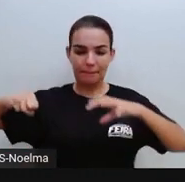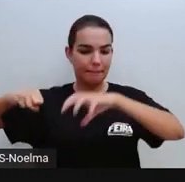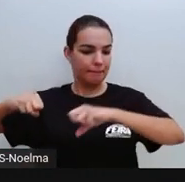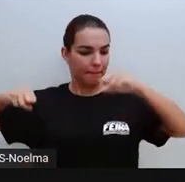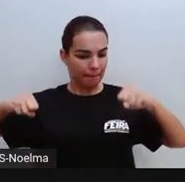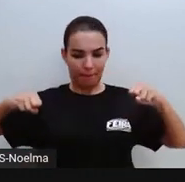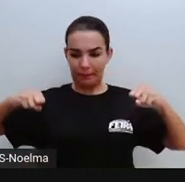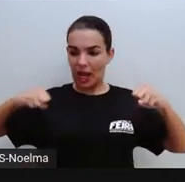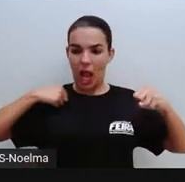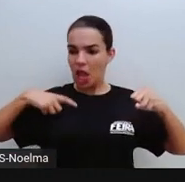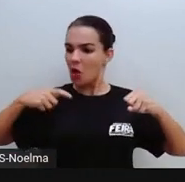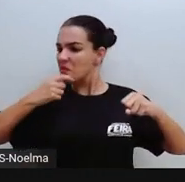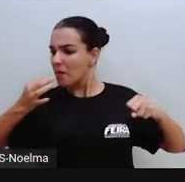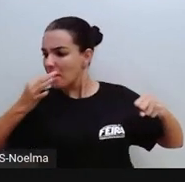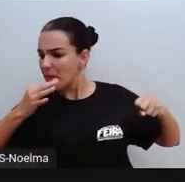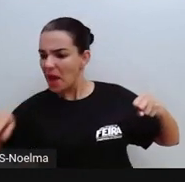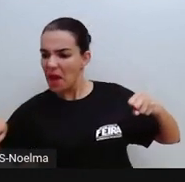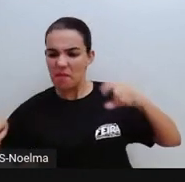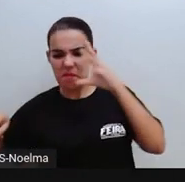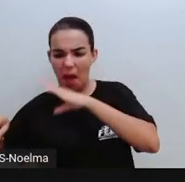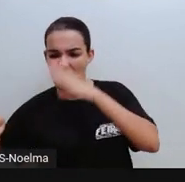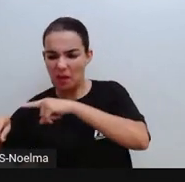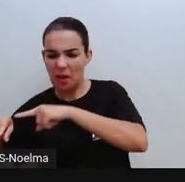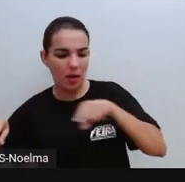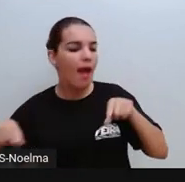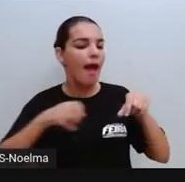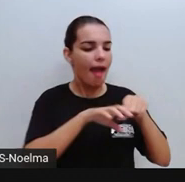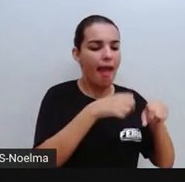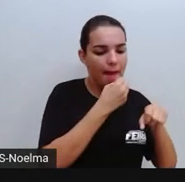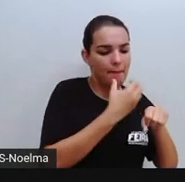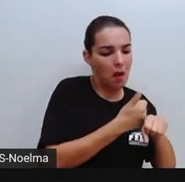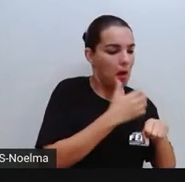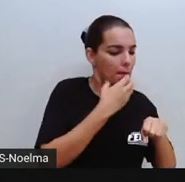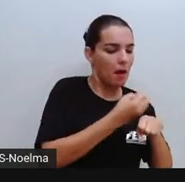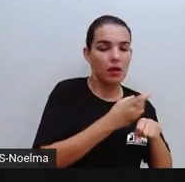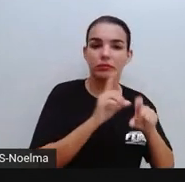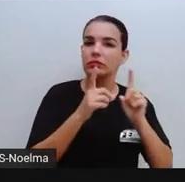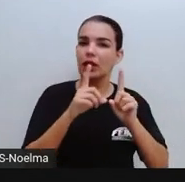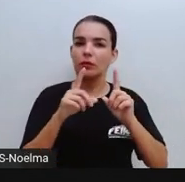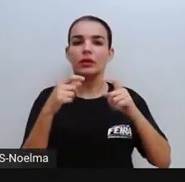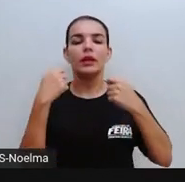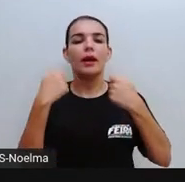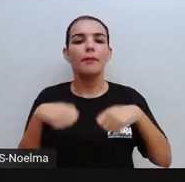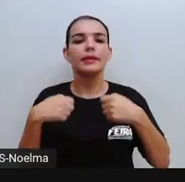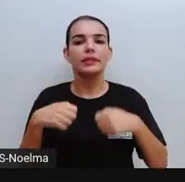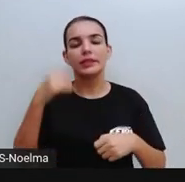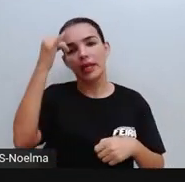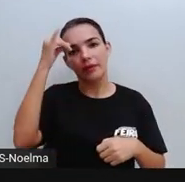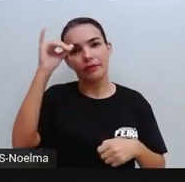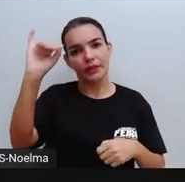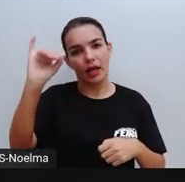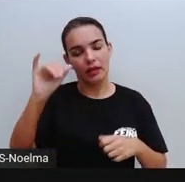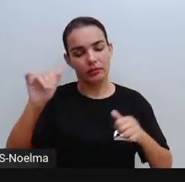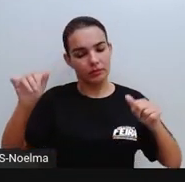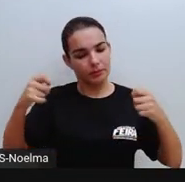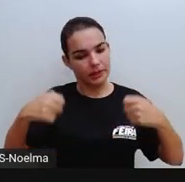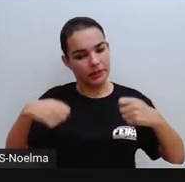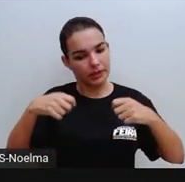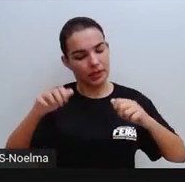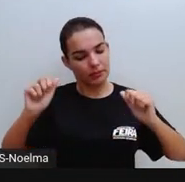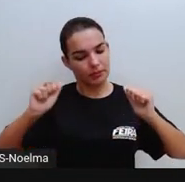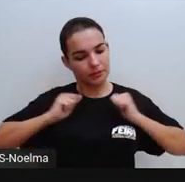quando é uma notícia que envolve ali várias pessoas às vezes é uma situação de conflito então eu não vou